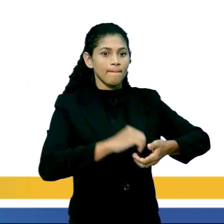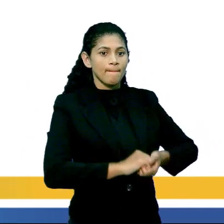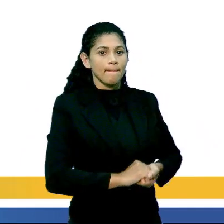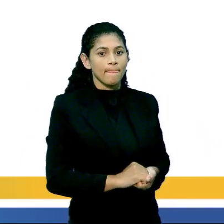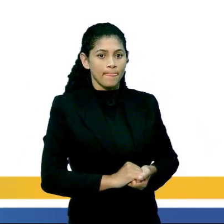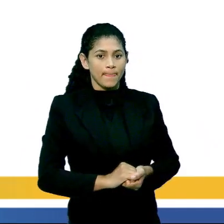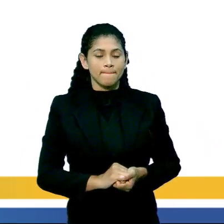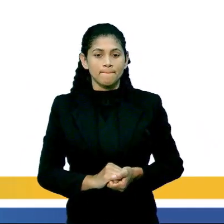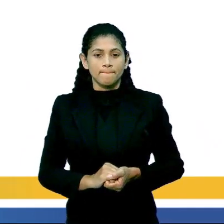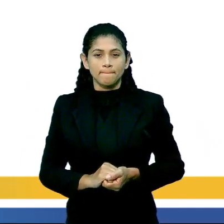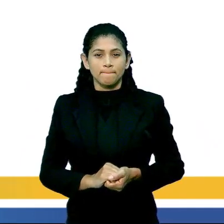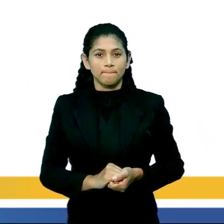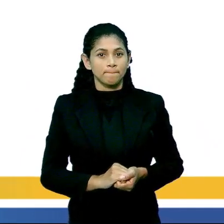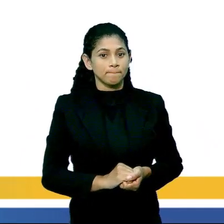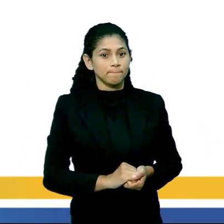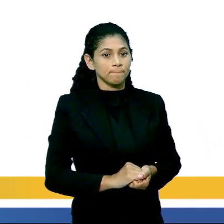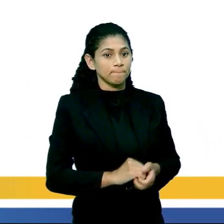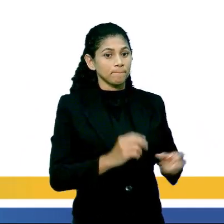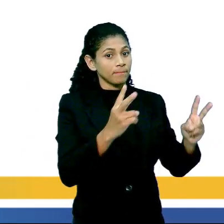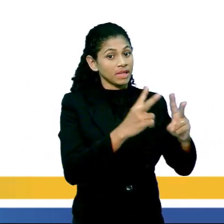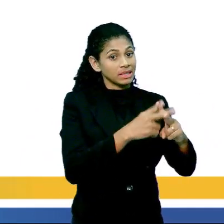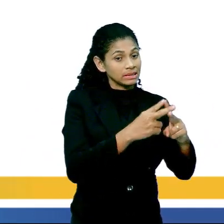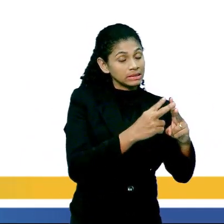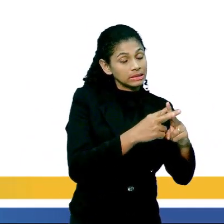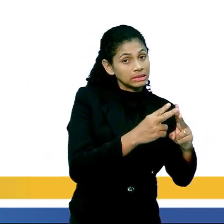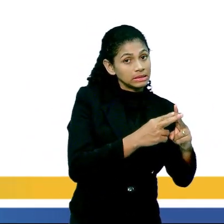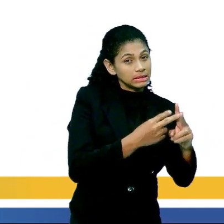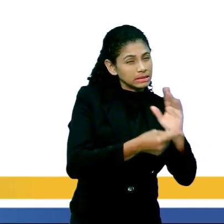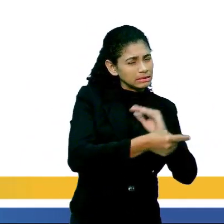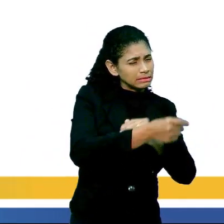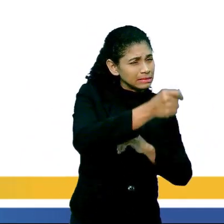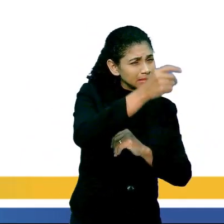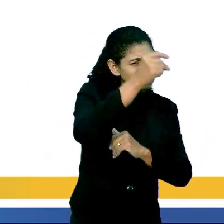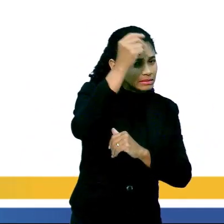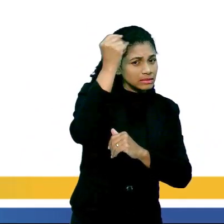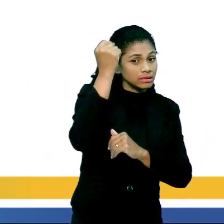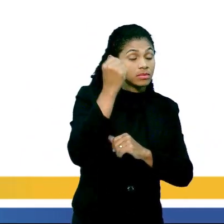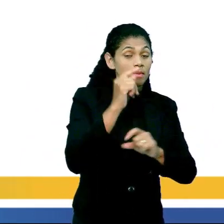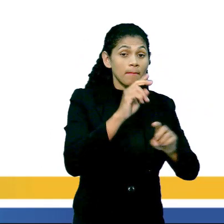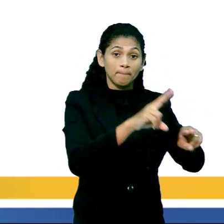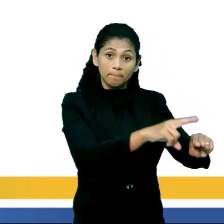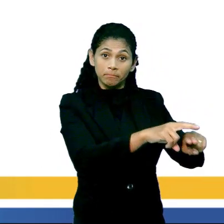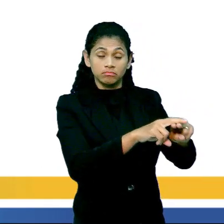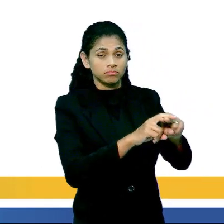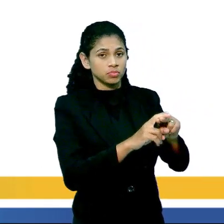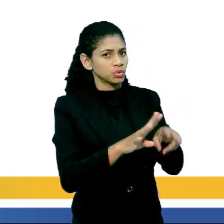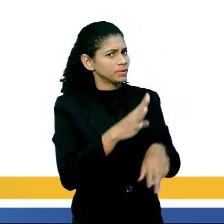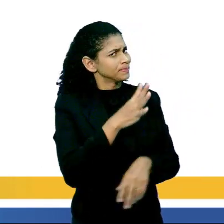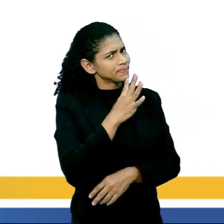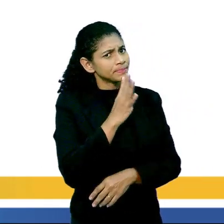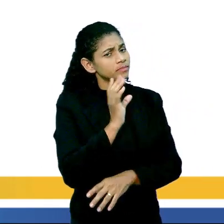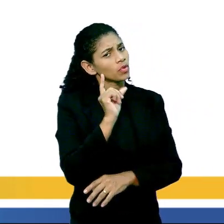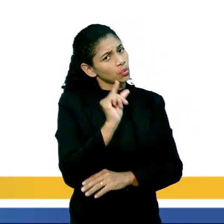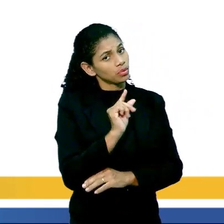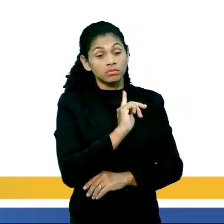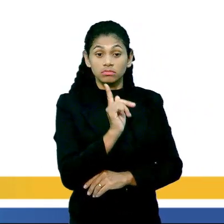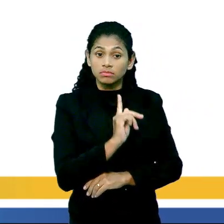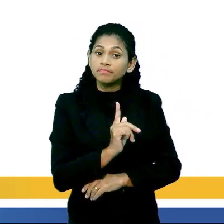os kimonos, tá? Ó, as lutas orientais são mais antigas, porém não são menos conhecidas.